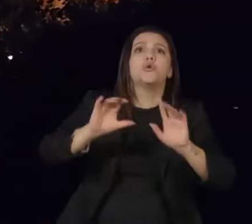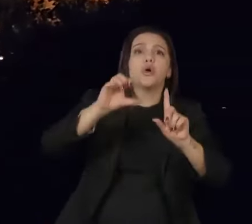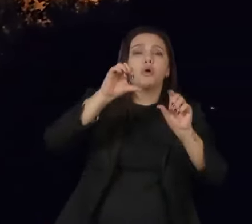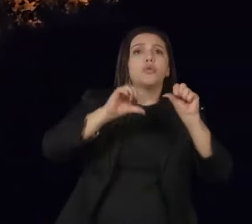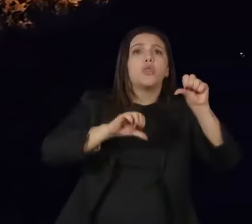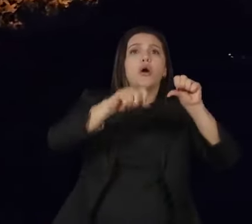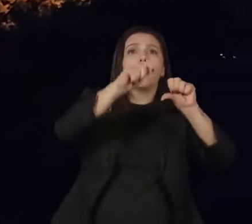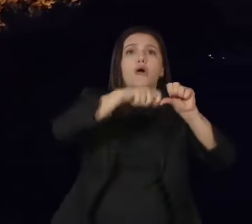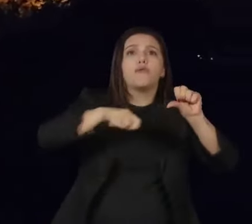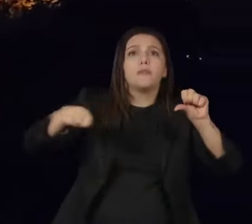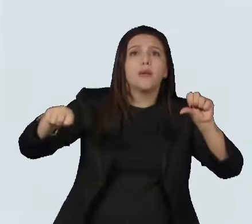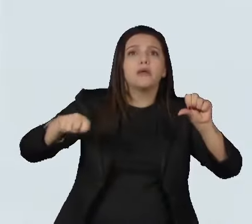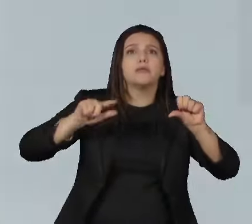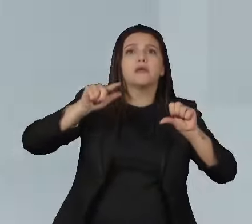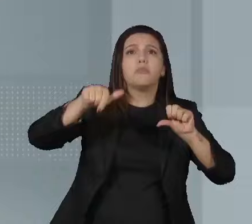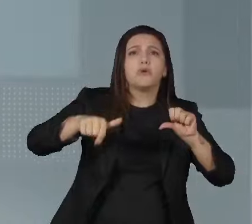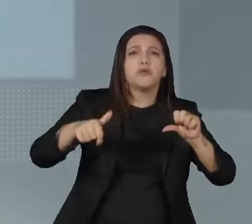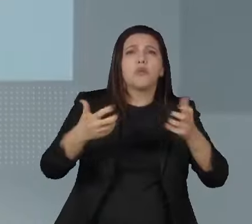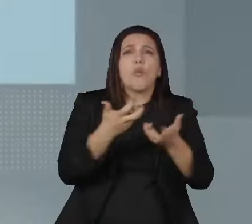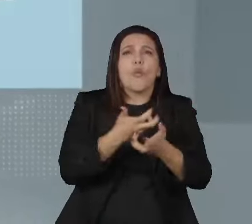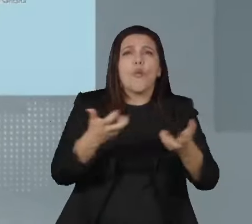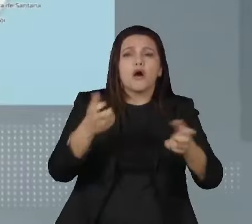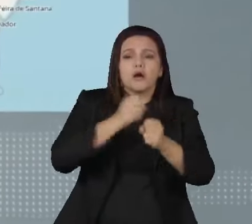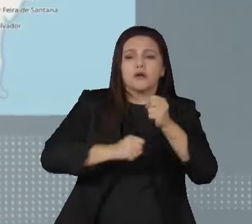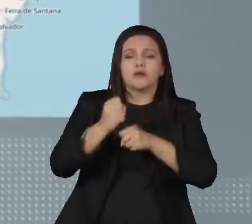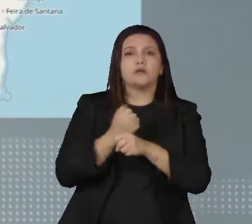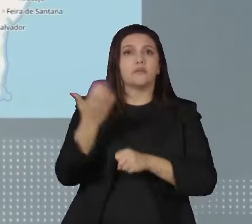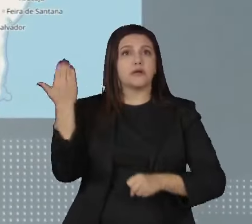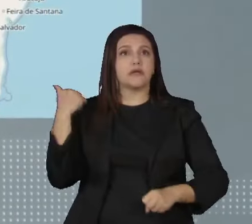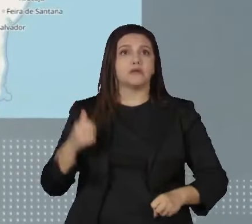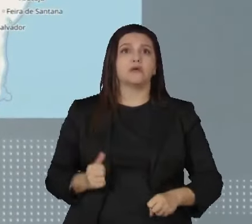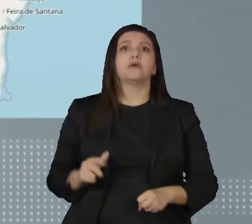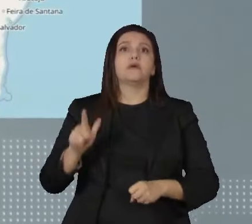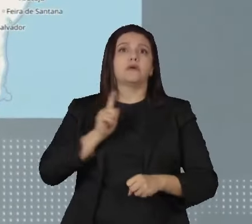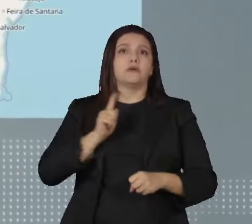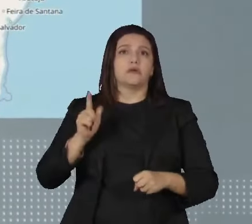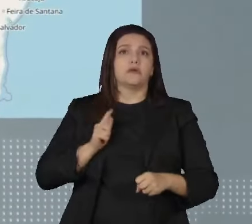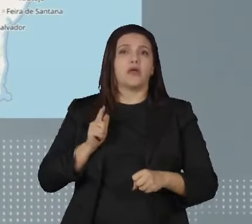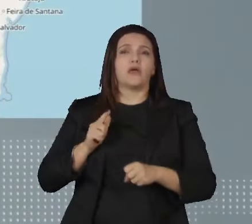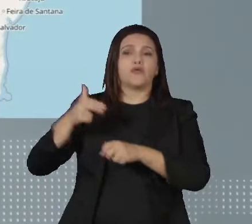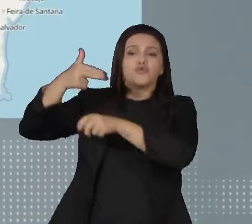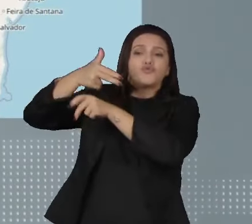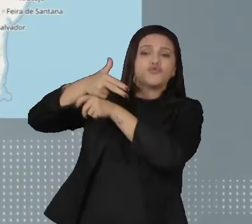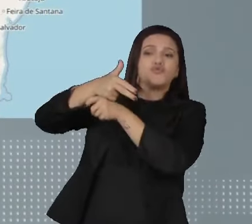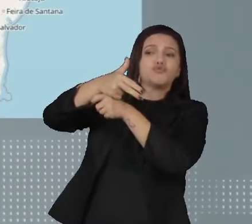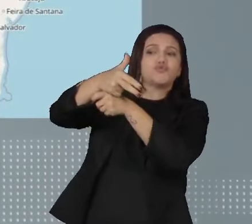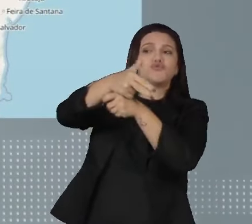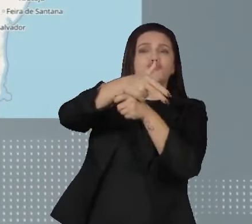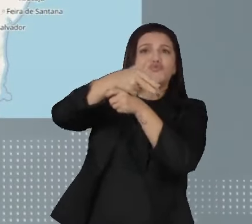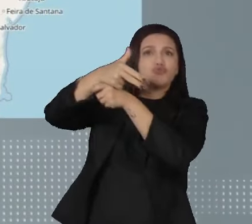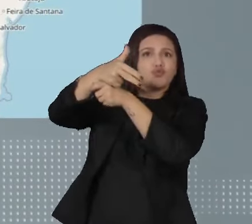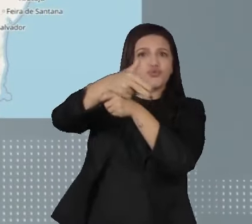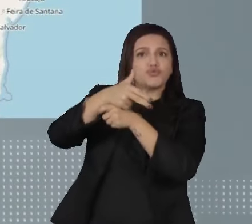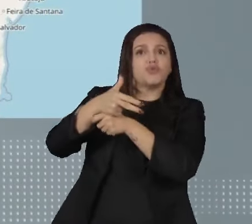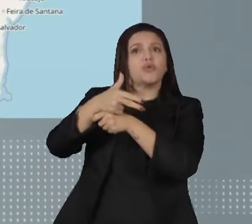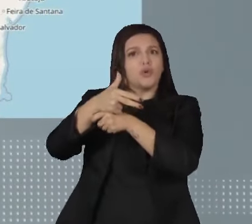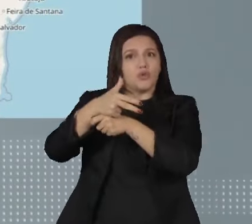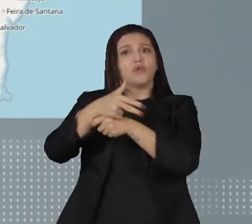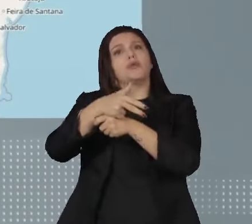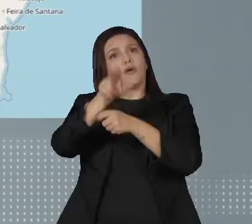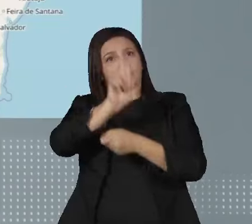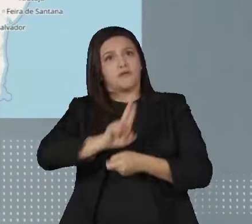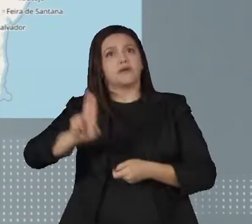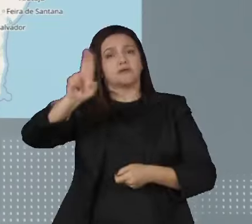extrema no ano passado o sistema eletrônico de vigilância ambiental selva da Universidade do Estado do